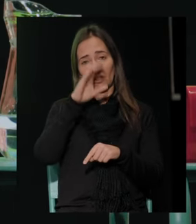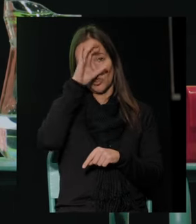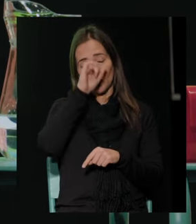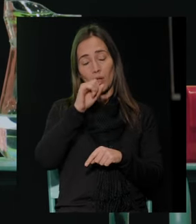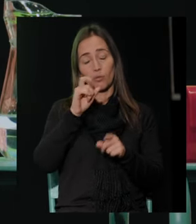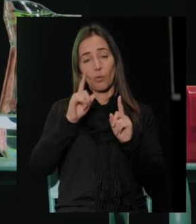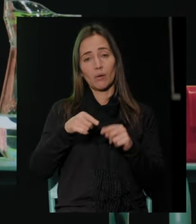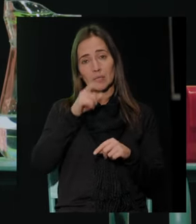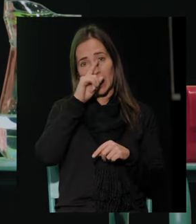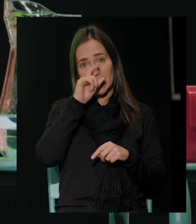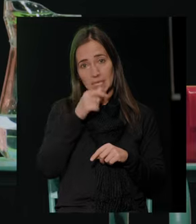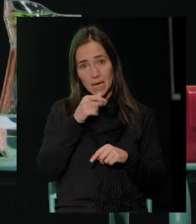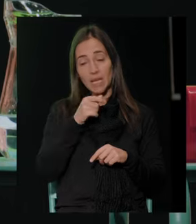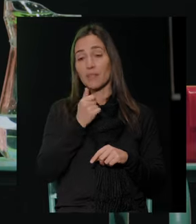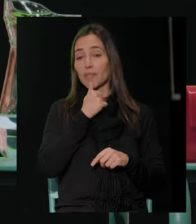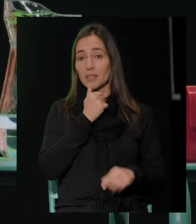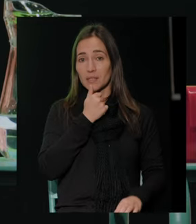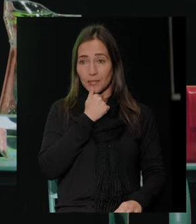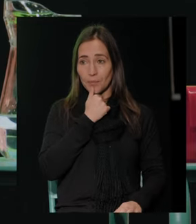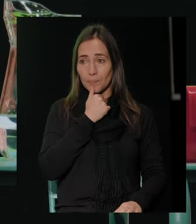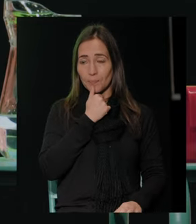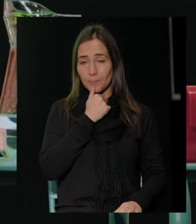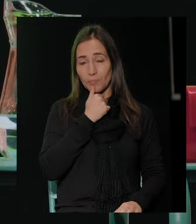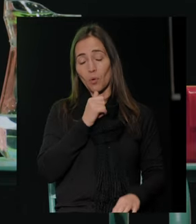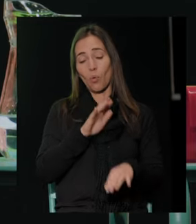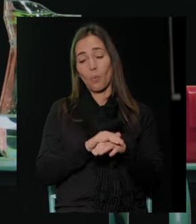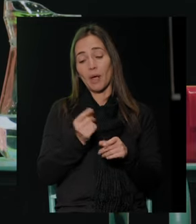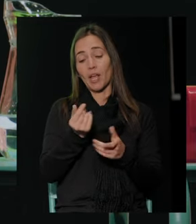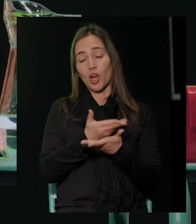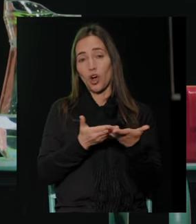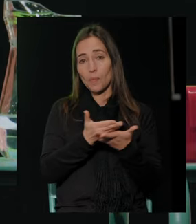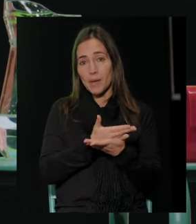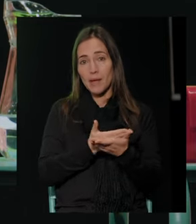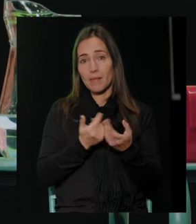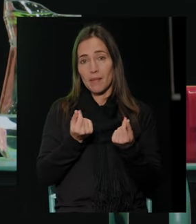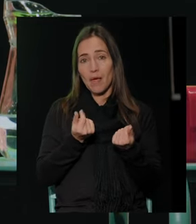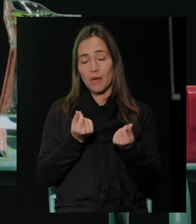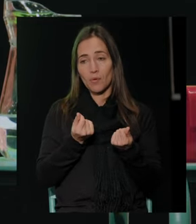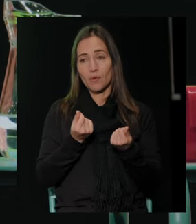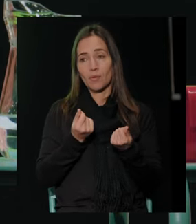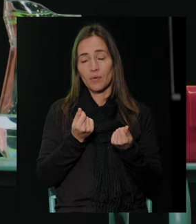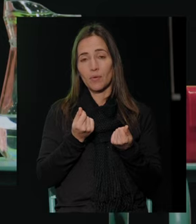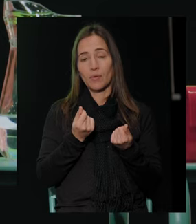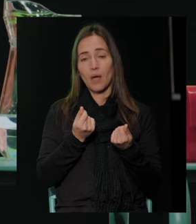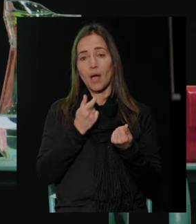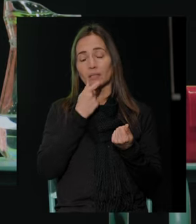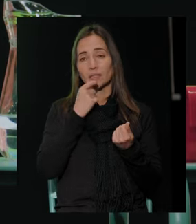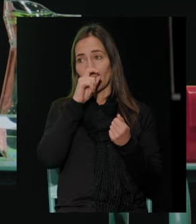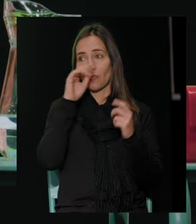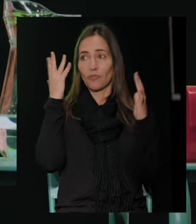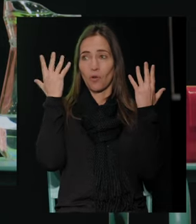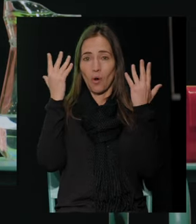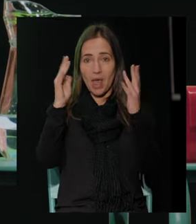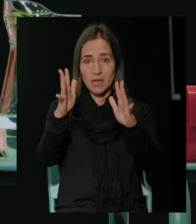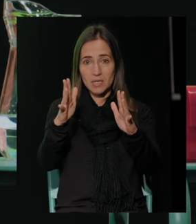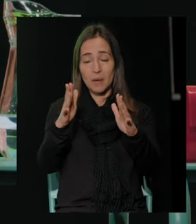que basicamente se decidiu, por fins economicistas, não é? Plantar pinheiros e afins, e com este avançar da floresta, que em si mesmo